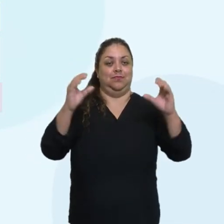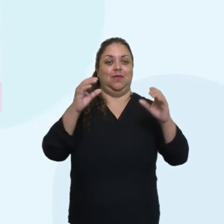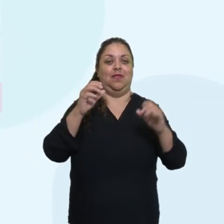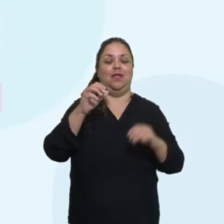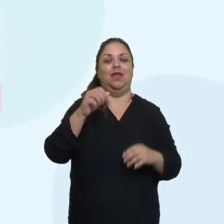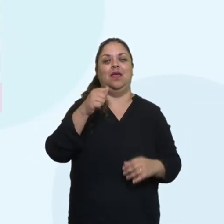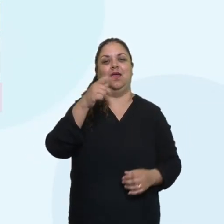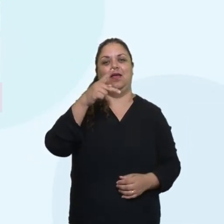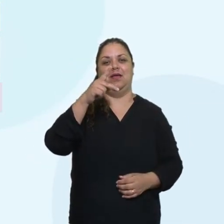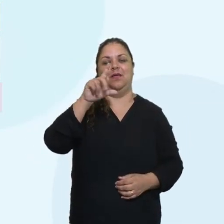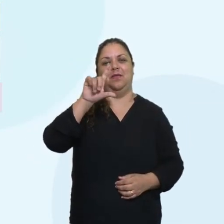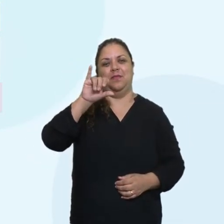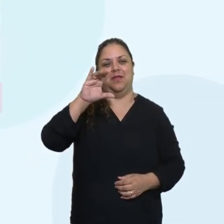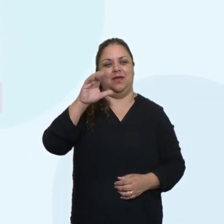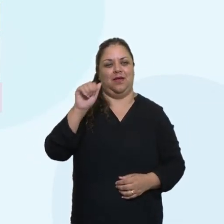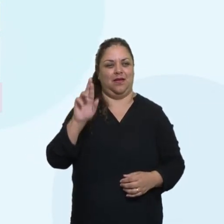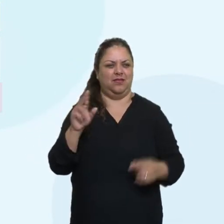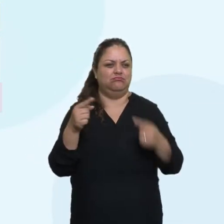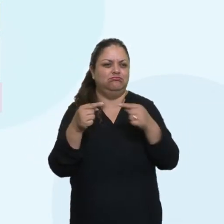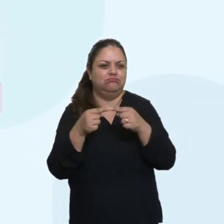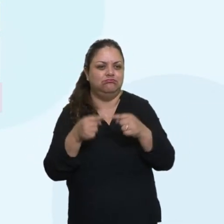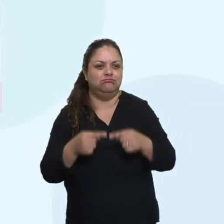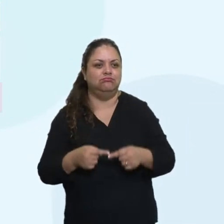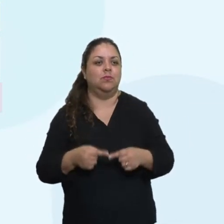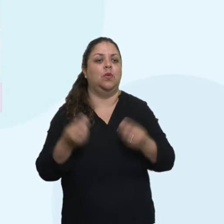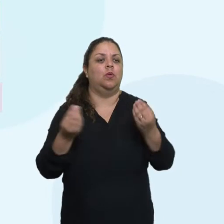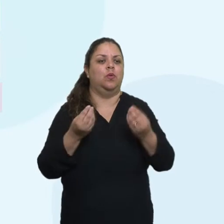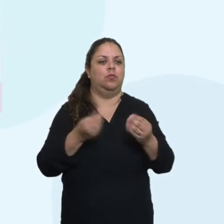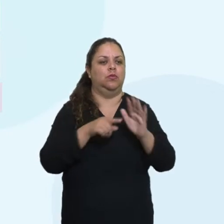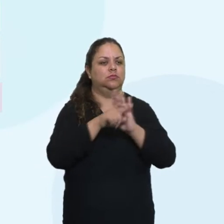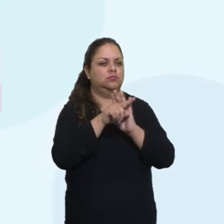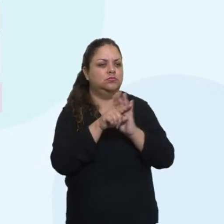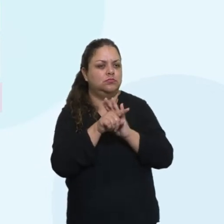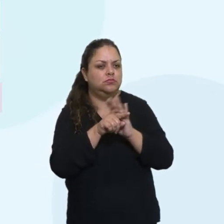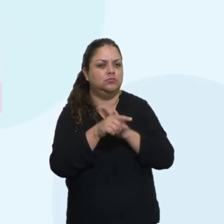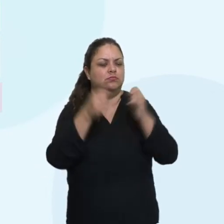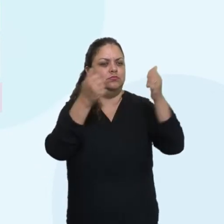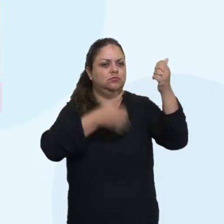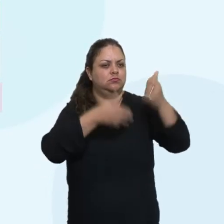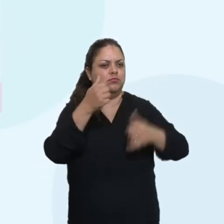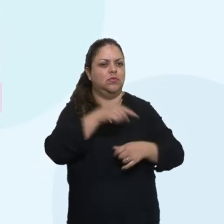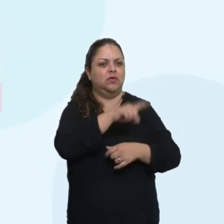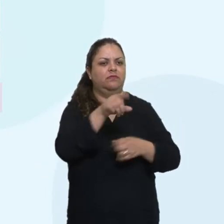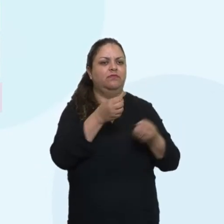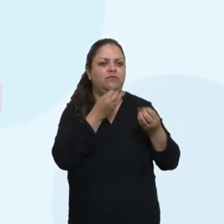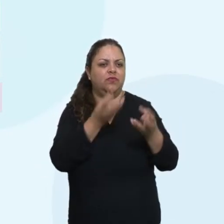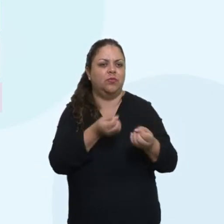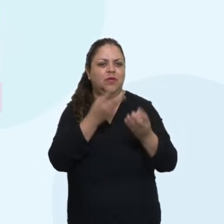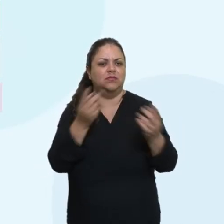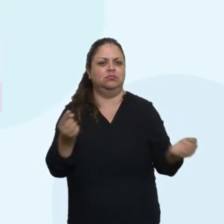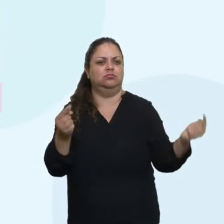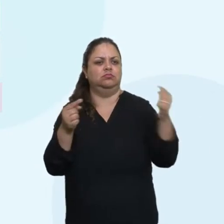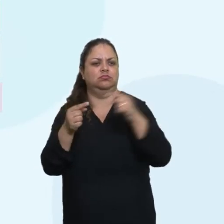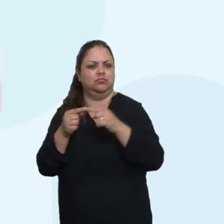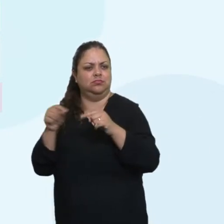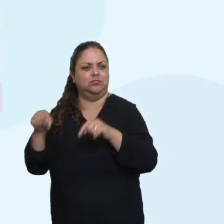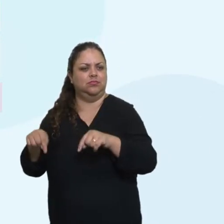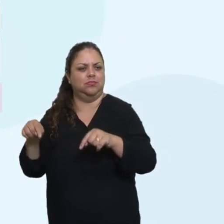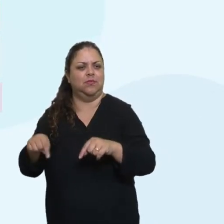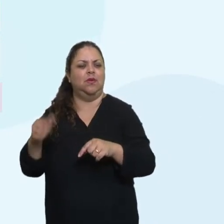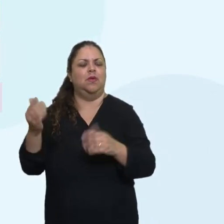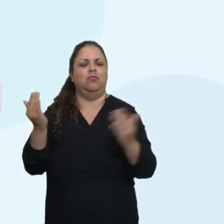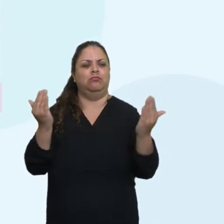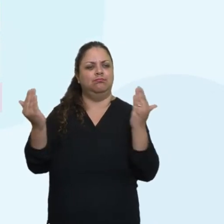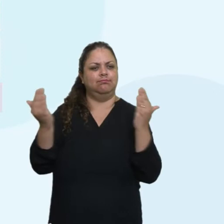informações em partes para determinar como elas se relacionam com outra e com uma estrutura mais geral EA